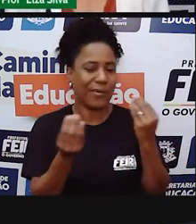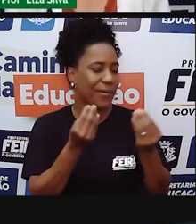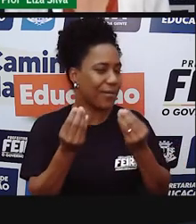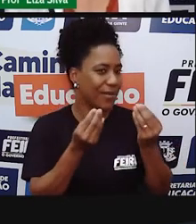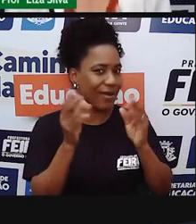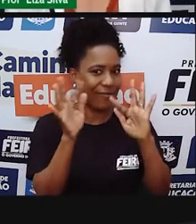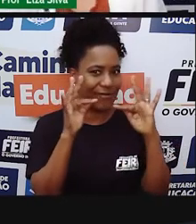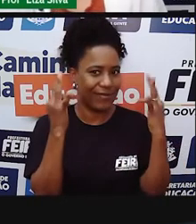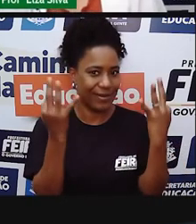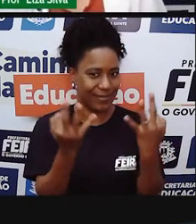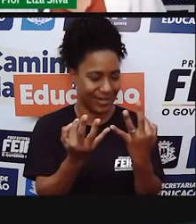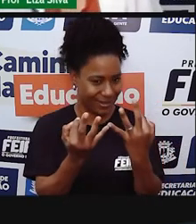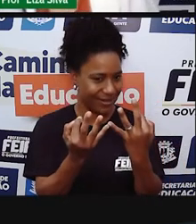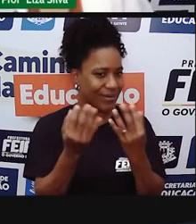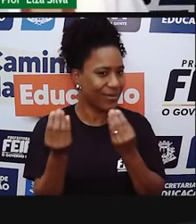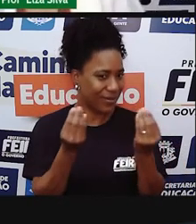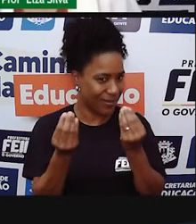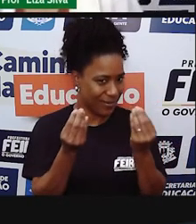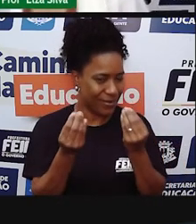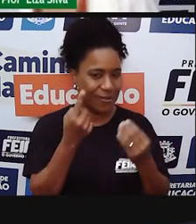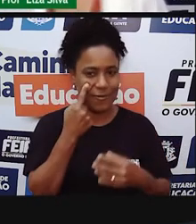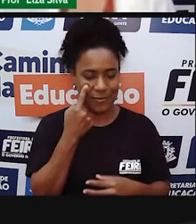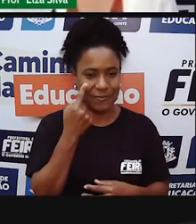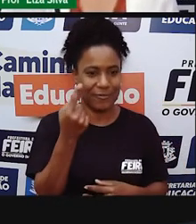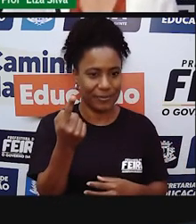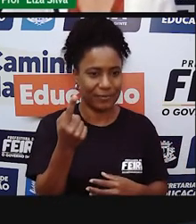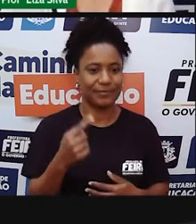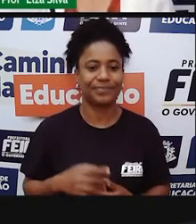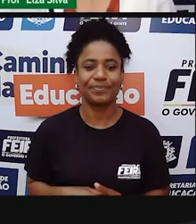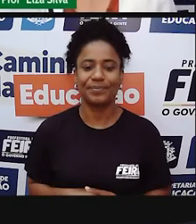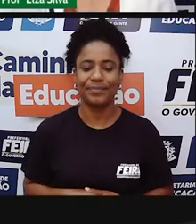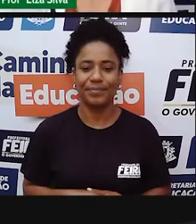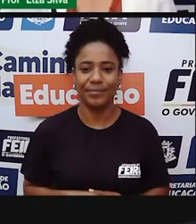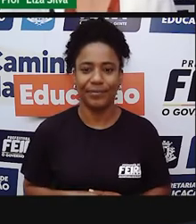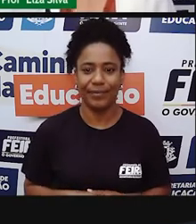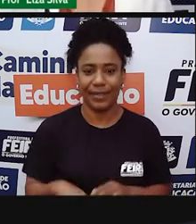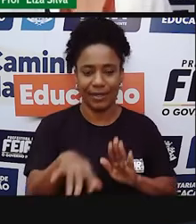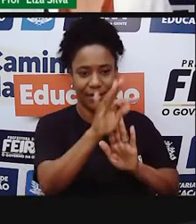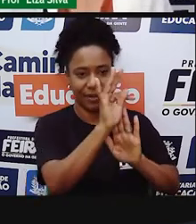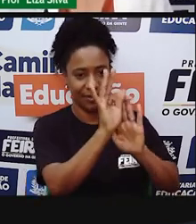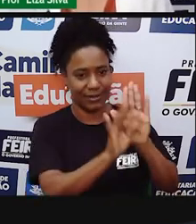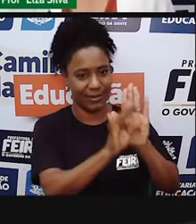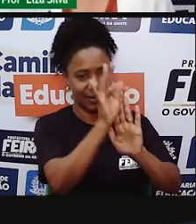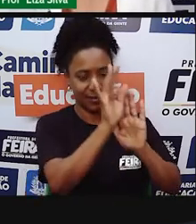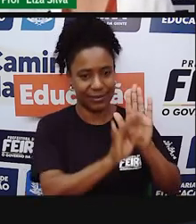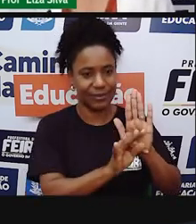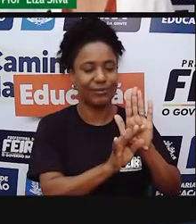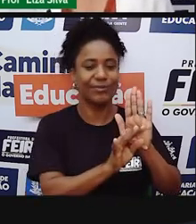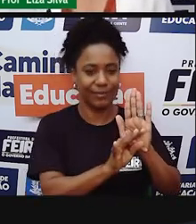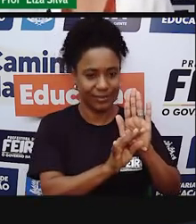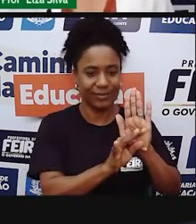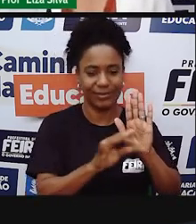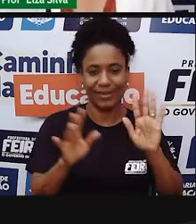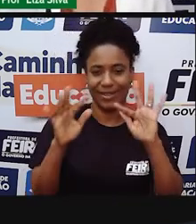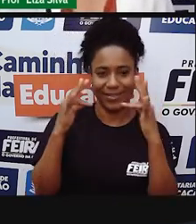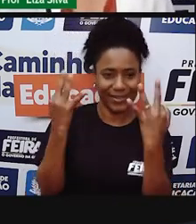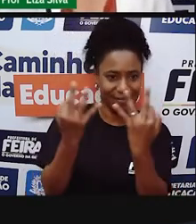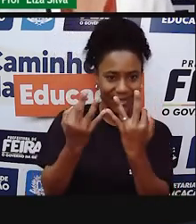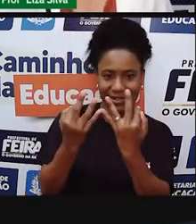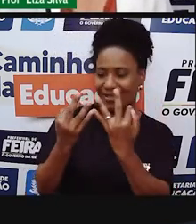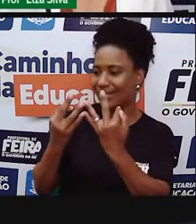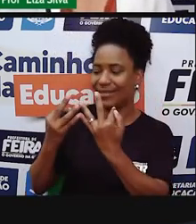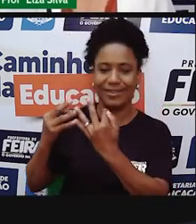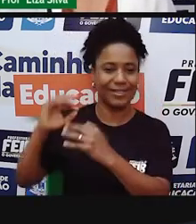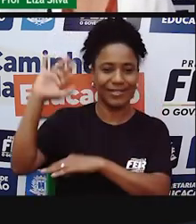De Alex Clark. Então, a partir deste texto, né? Que é a árvore genealógica da família de Alex, nós